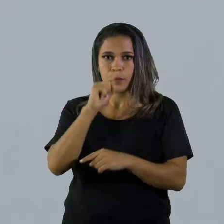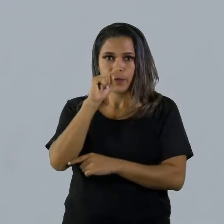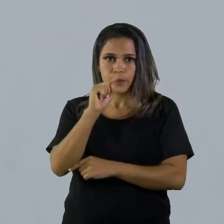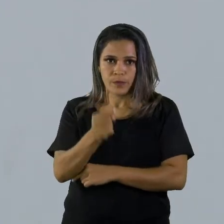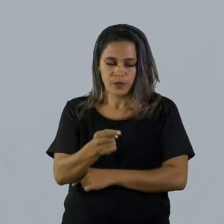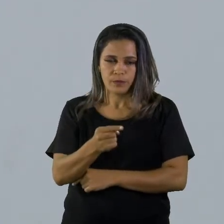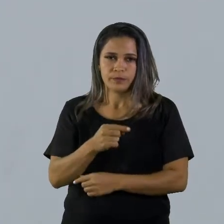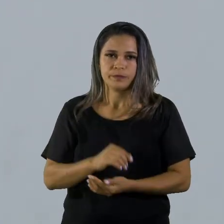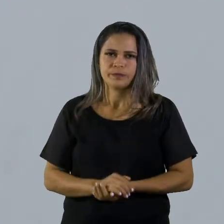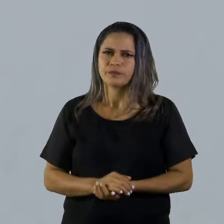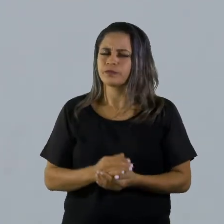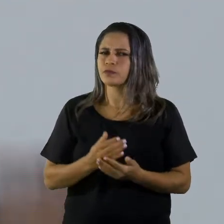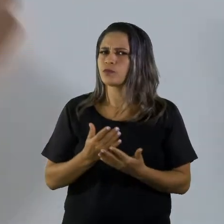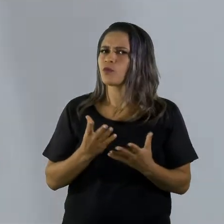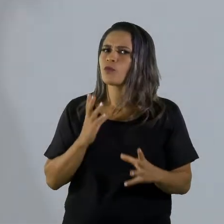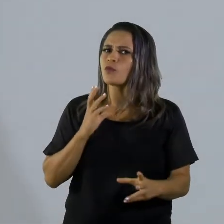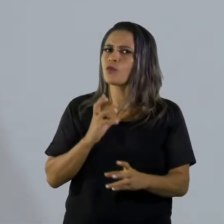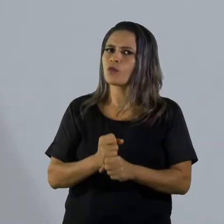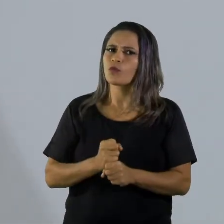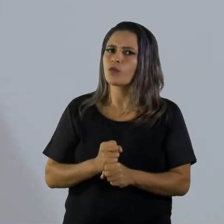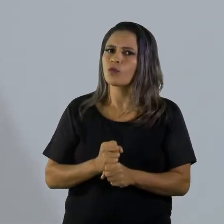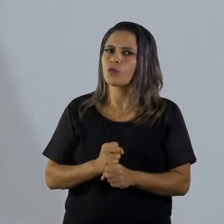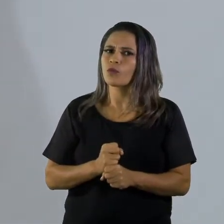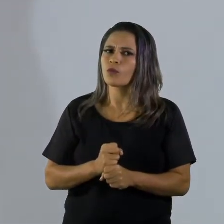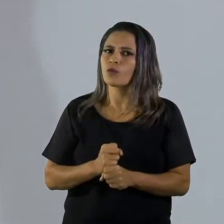1000. Quanto que fica? Olha só, bem